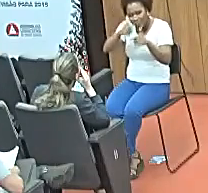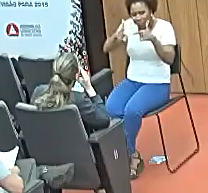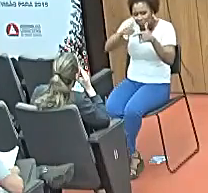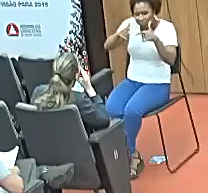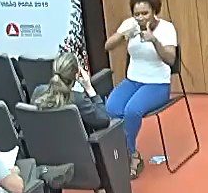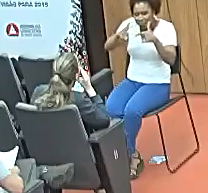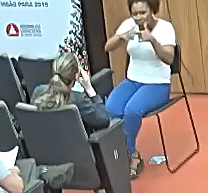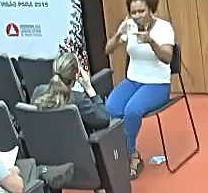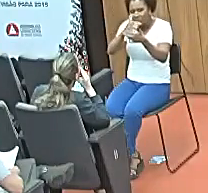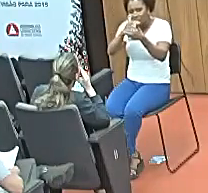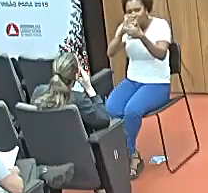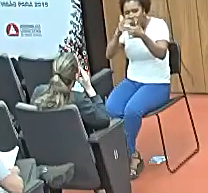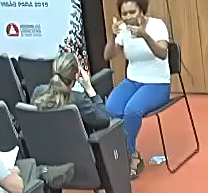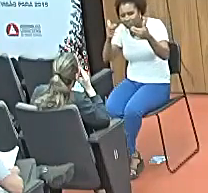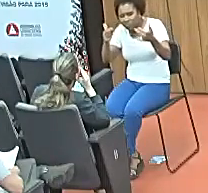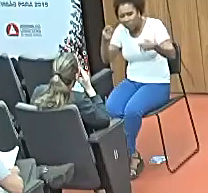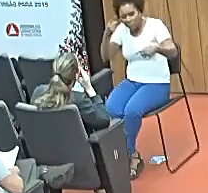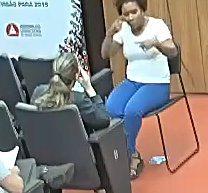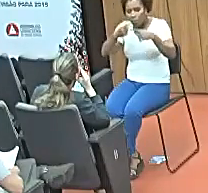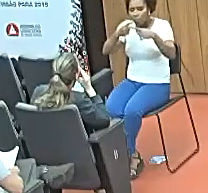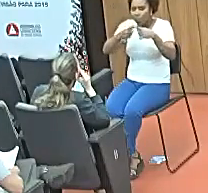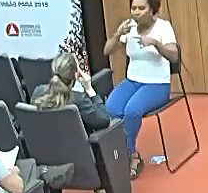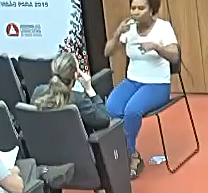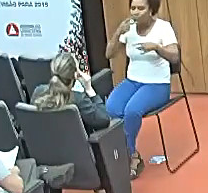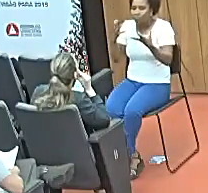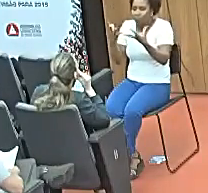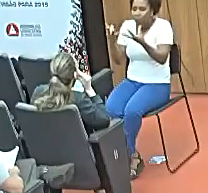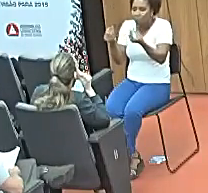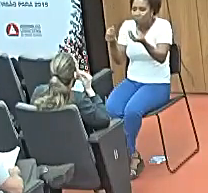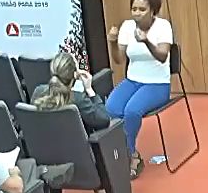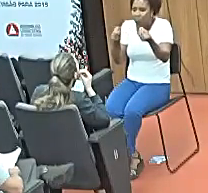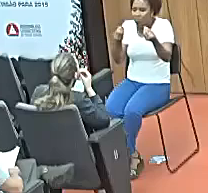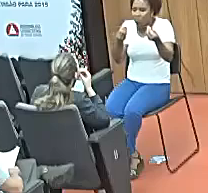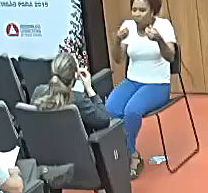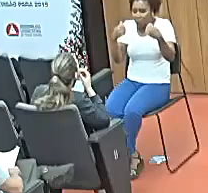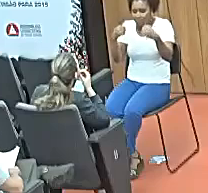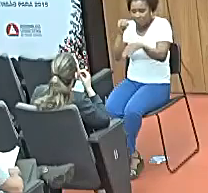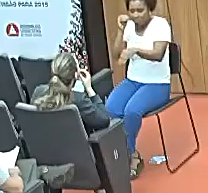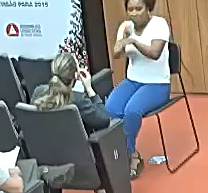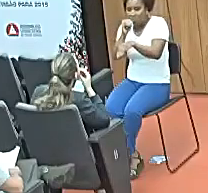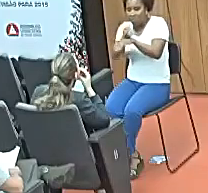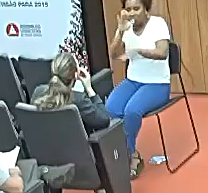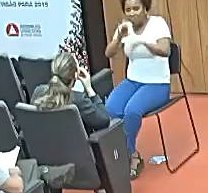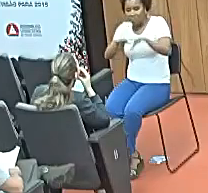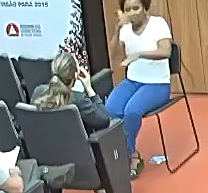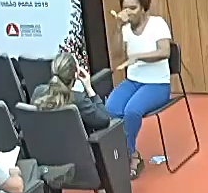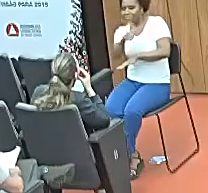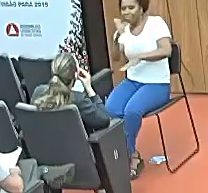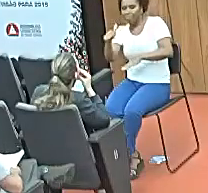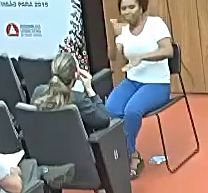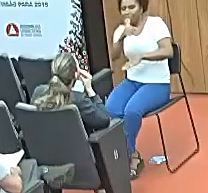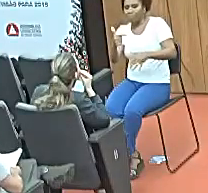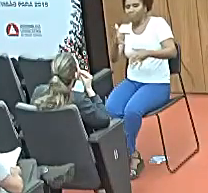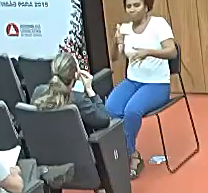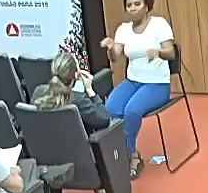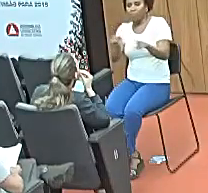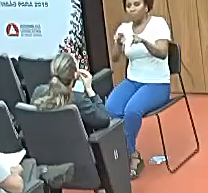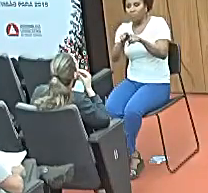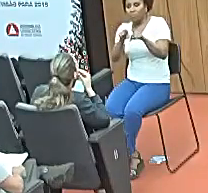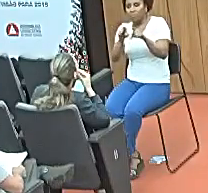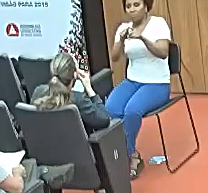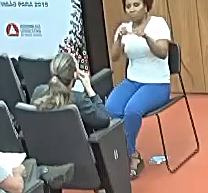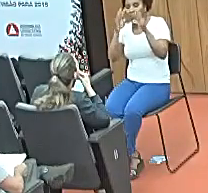sofre ainda mais porque com muitos cuidados que preciso que muitas vezes são negados muitas vezes a atenção que a sociedade